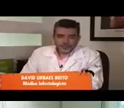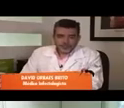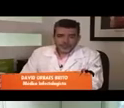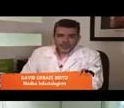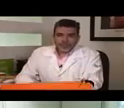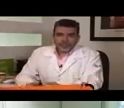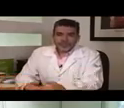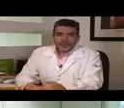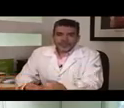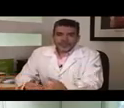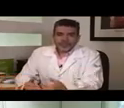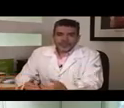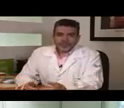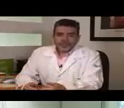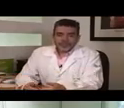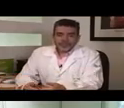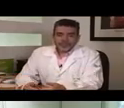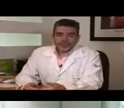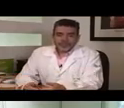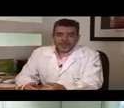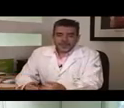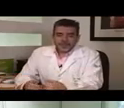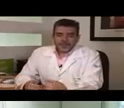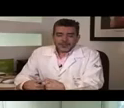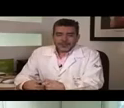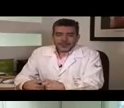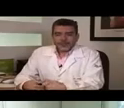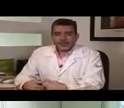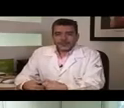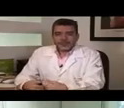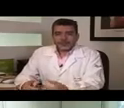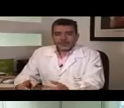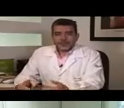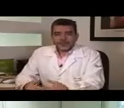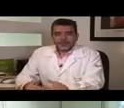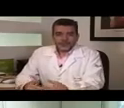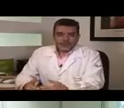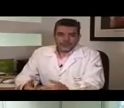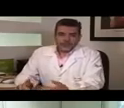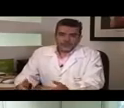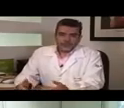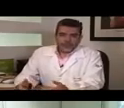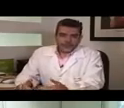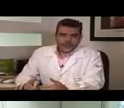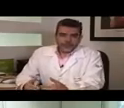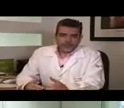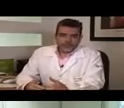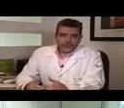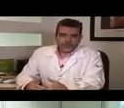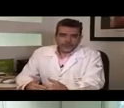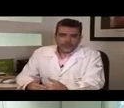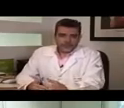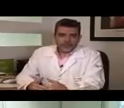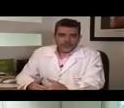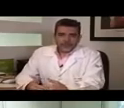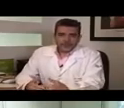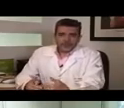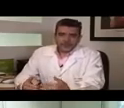Comissão de Direitos Humanos e Cidadania da ALERJ. Então, vamos lá, continuar aqui os trabalhos